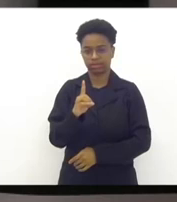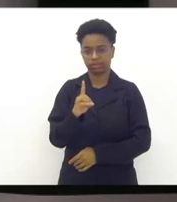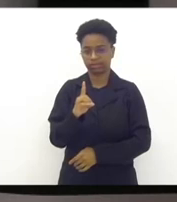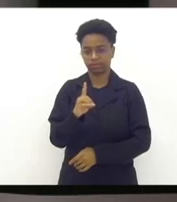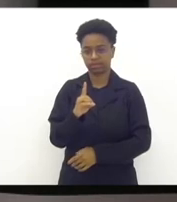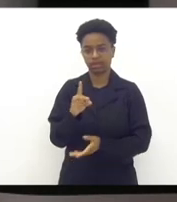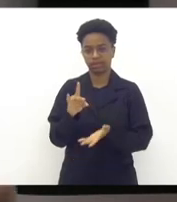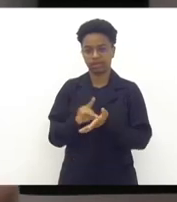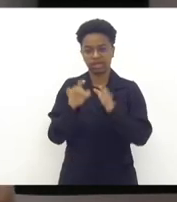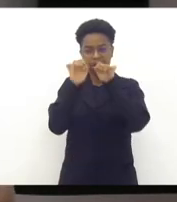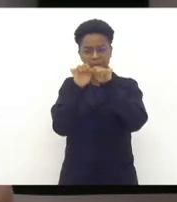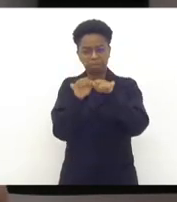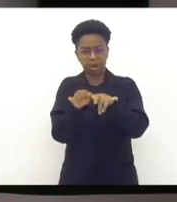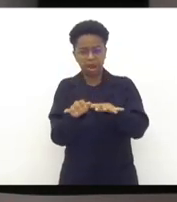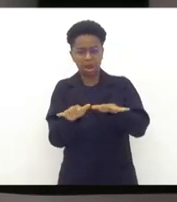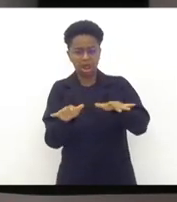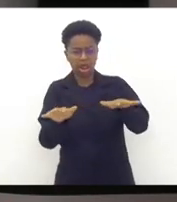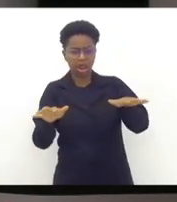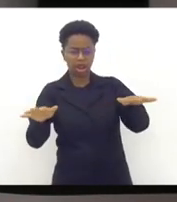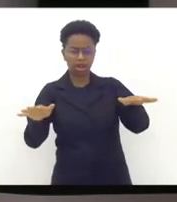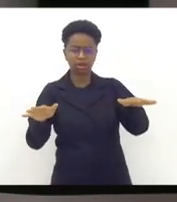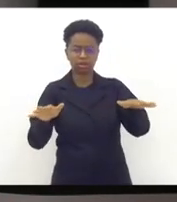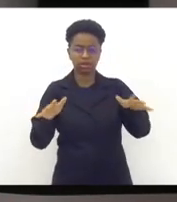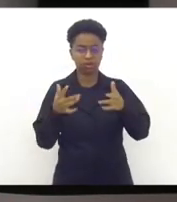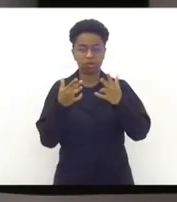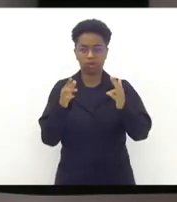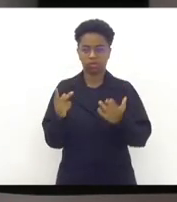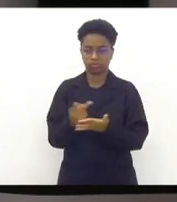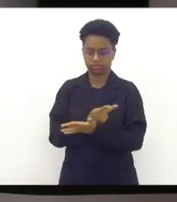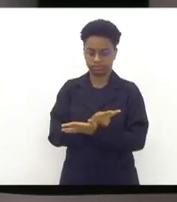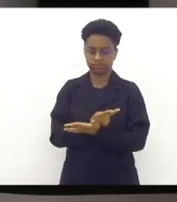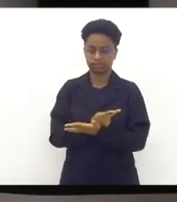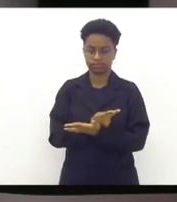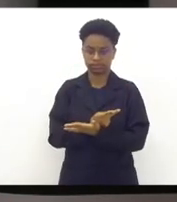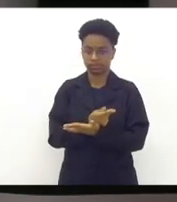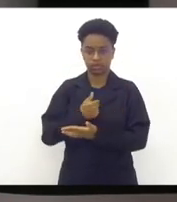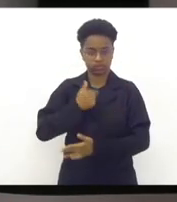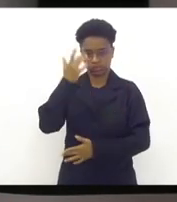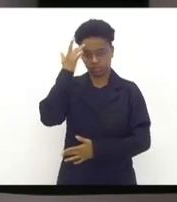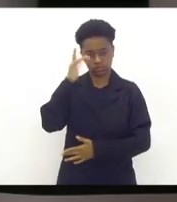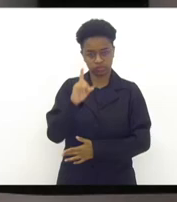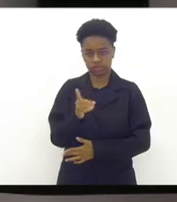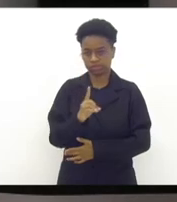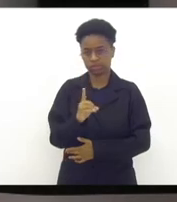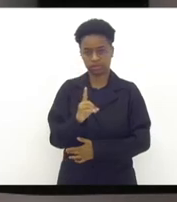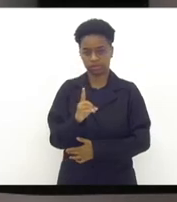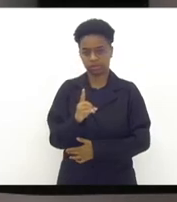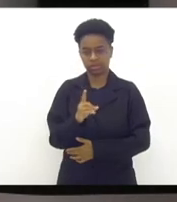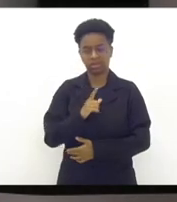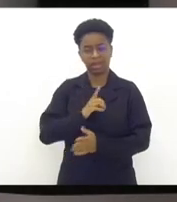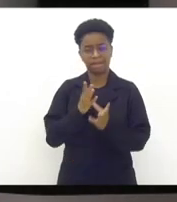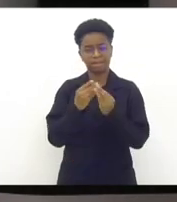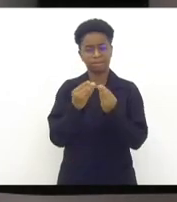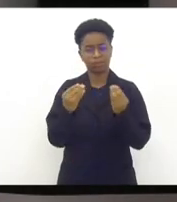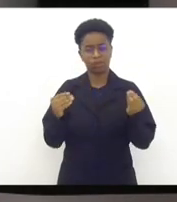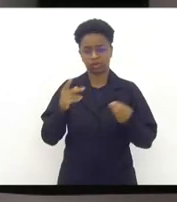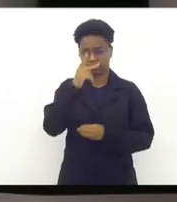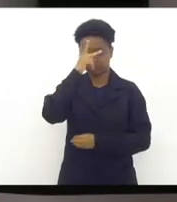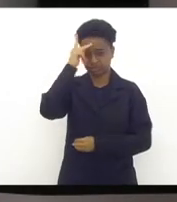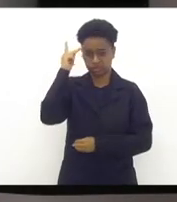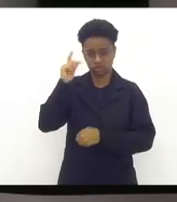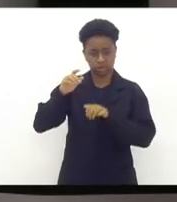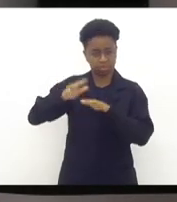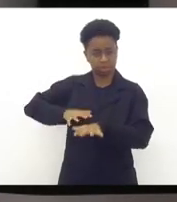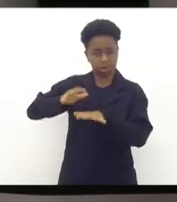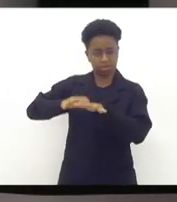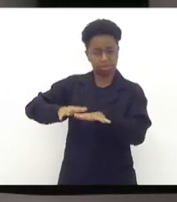uma proporção tão grande como se tornou. Eu não sabia que ia ser muitas pessoas como foram. Eu